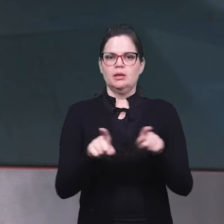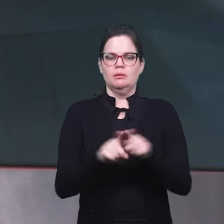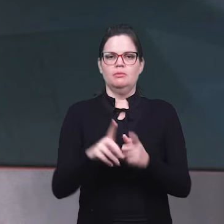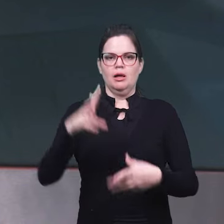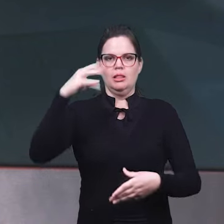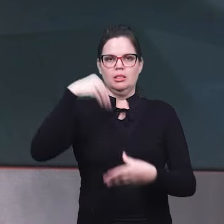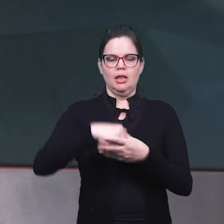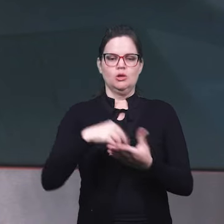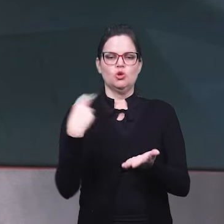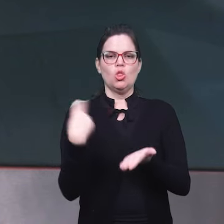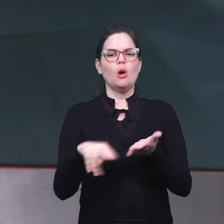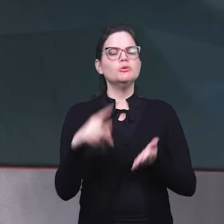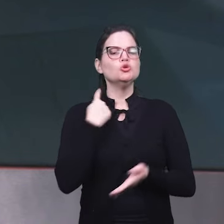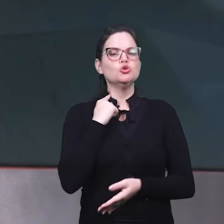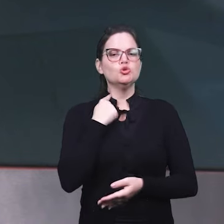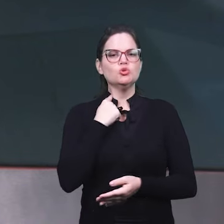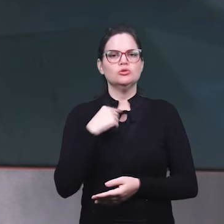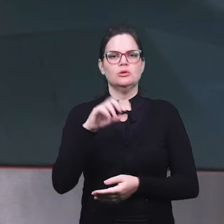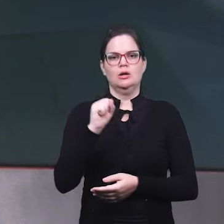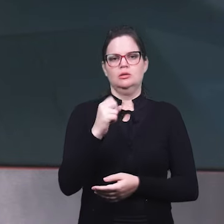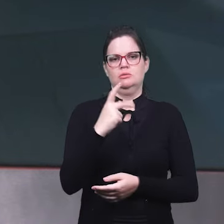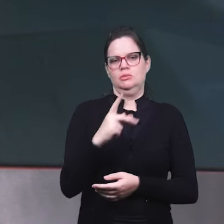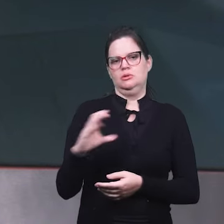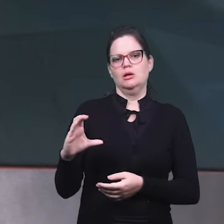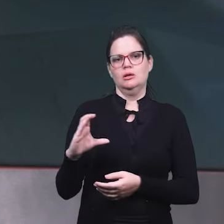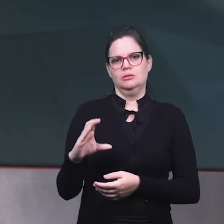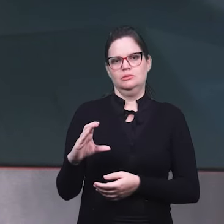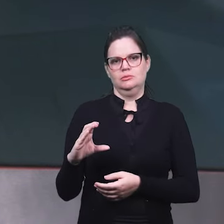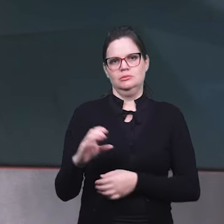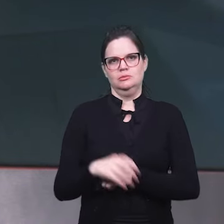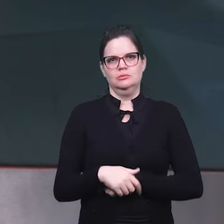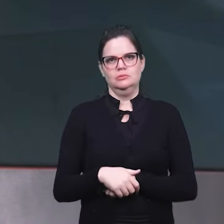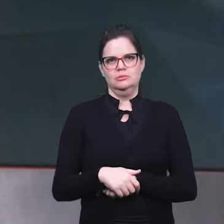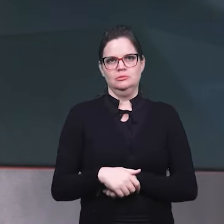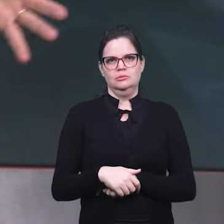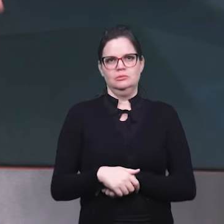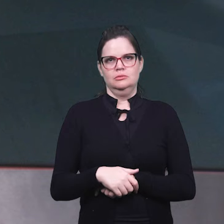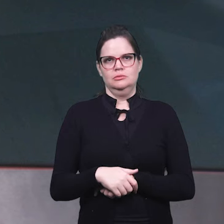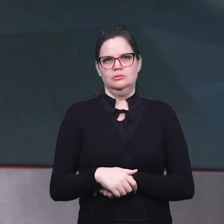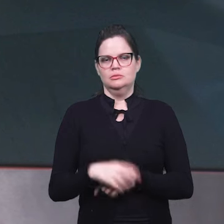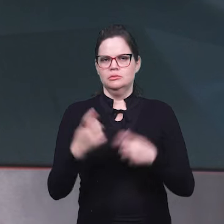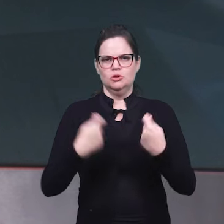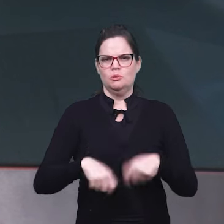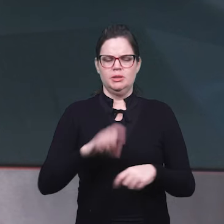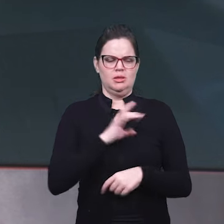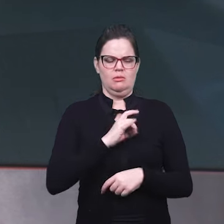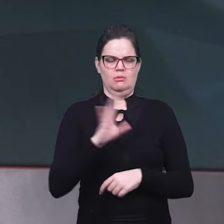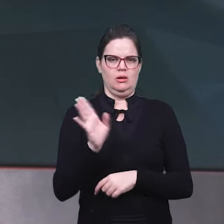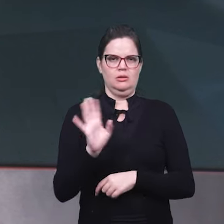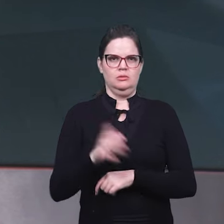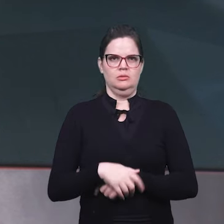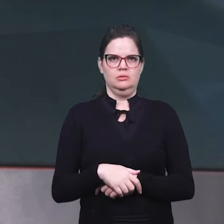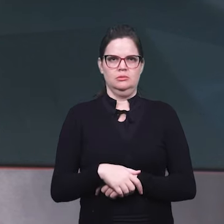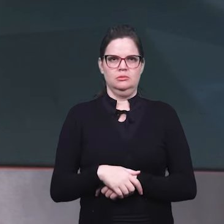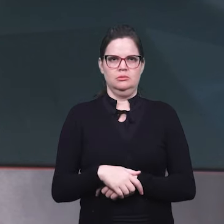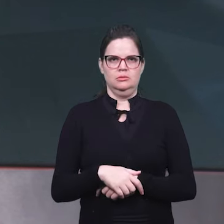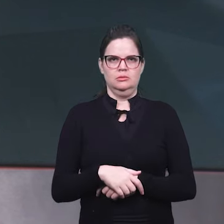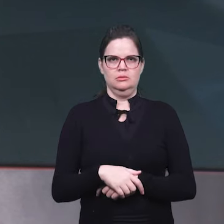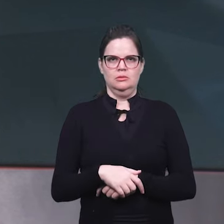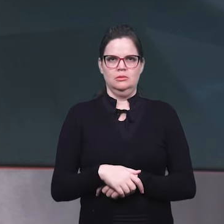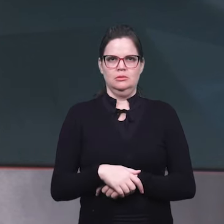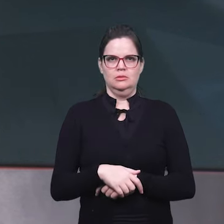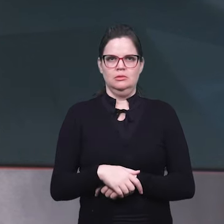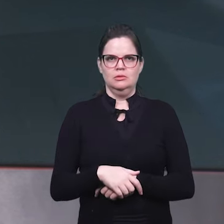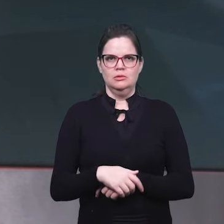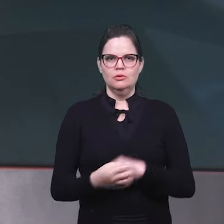de devedores, serviço de proteção ao crédito. Tem pessoas que têm muito medo disso, né? Você não precisa